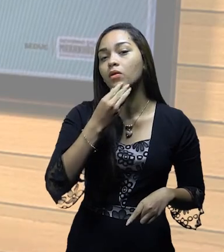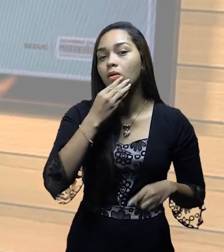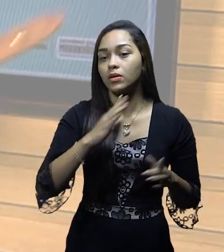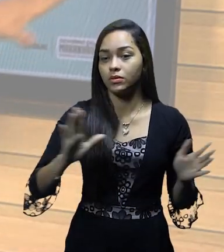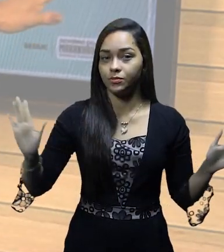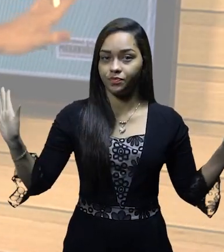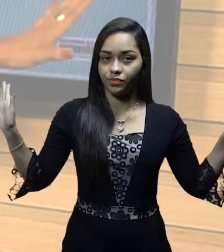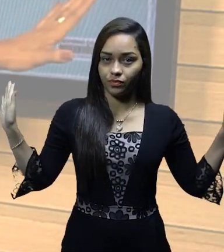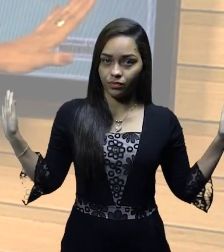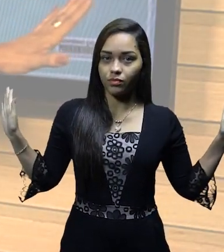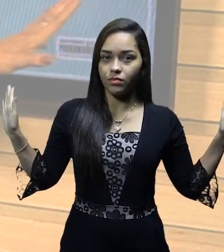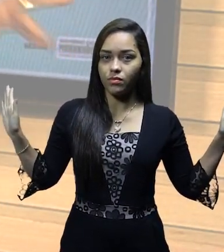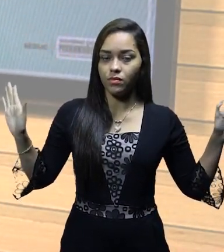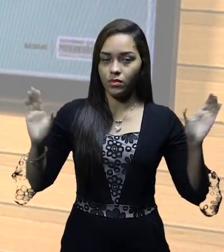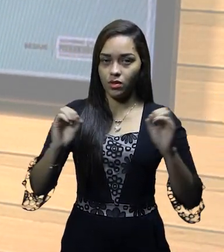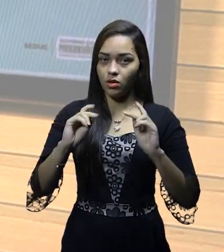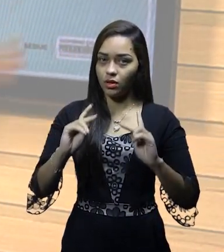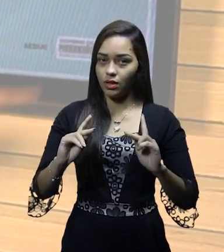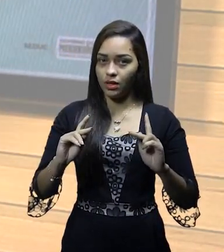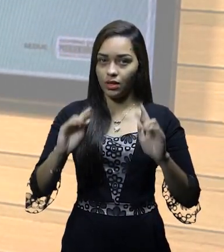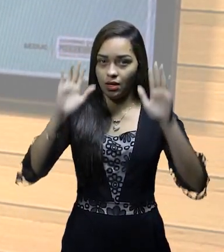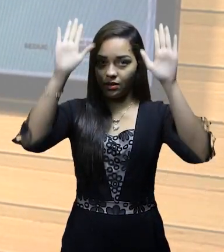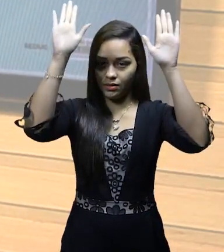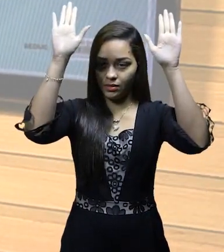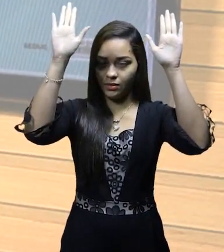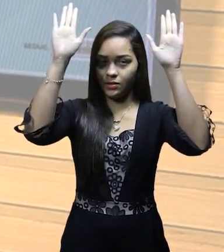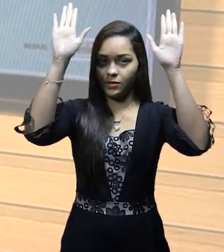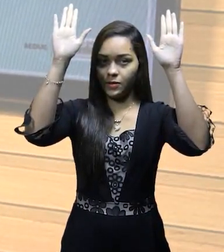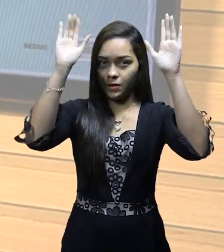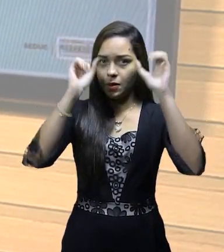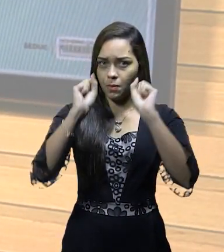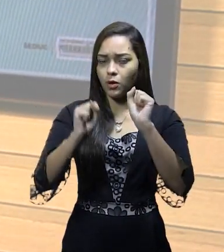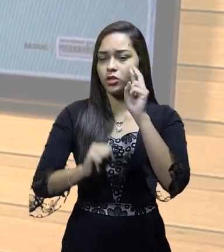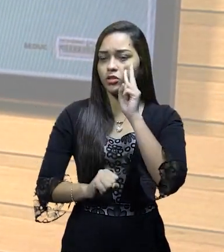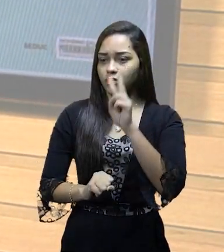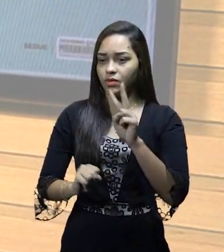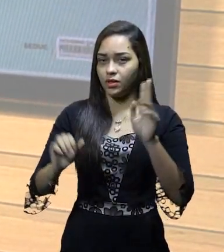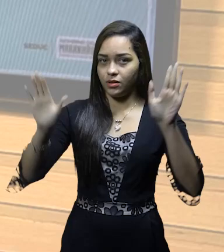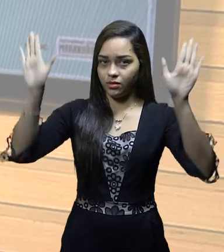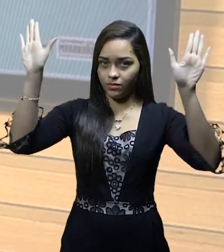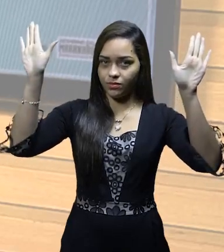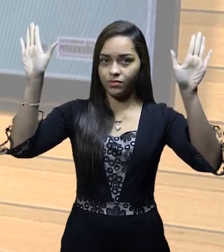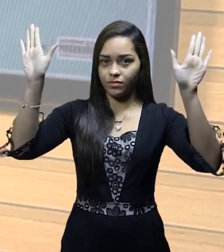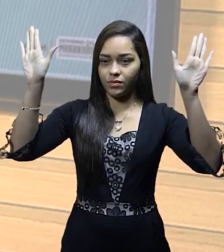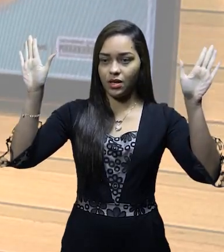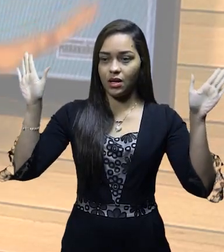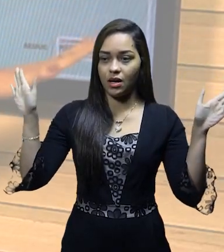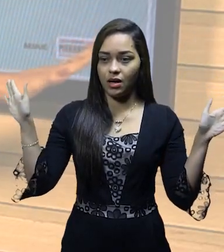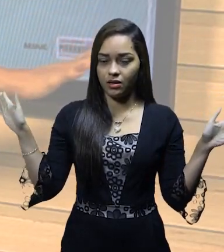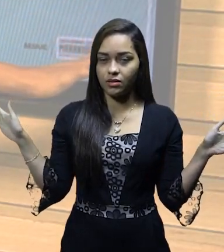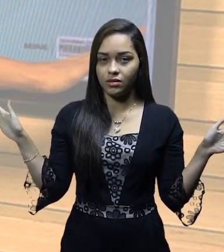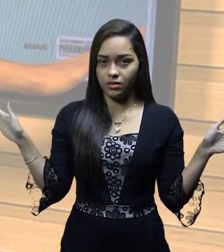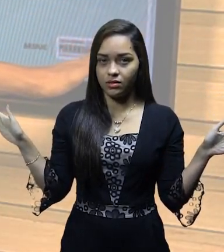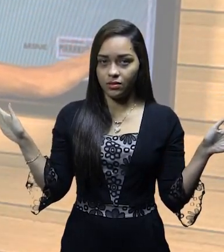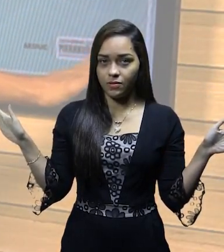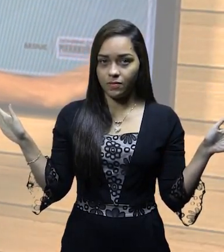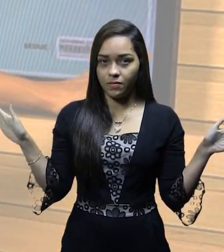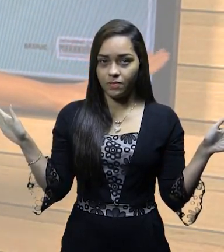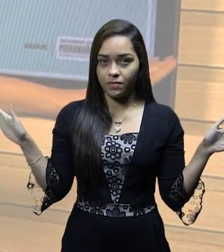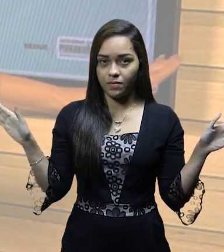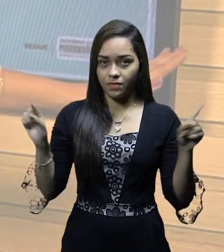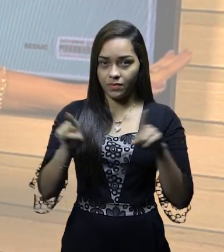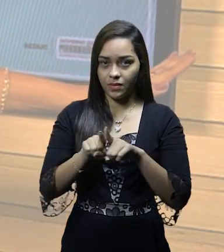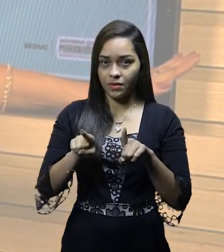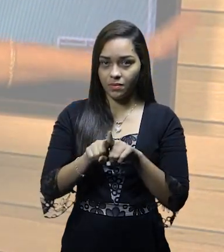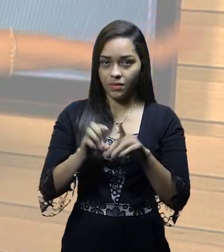se apresenta nessa posição, né? Assim, dá para ver, né? Um pouco mais a mão para cima. Deixa eu